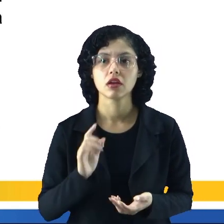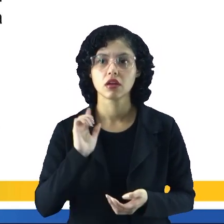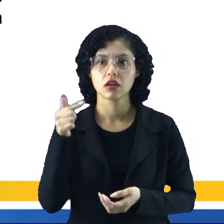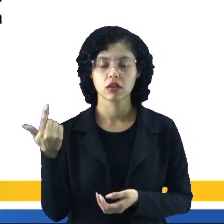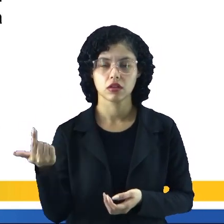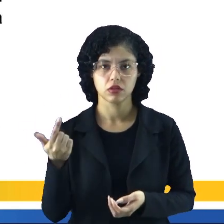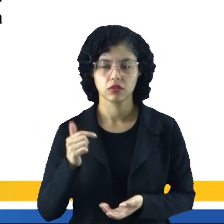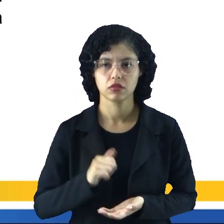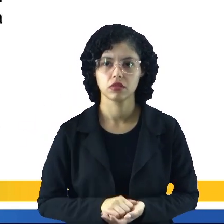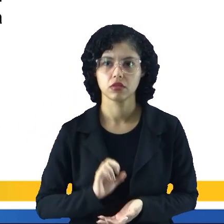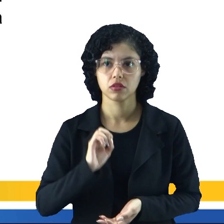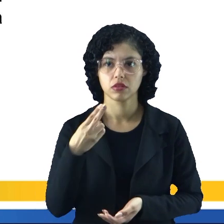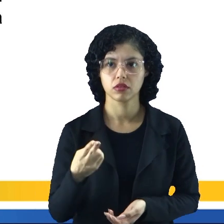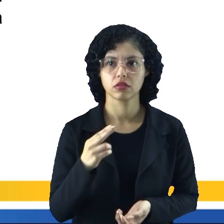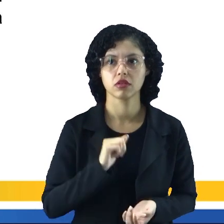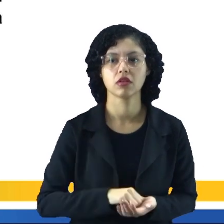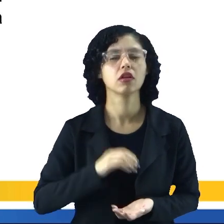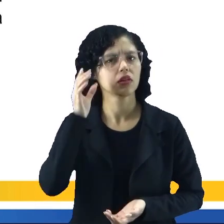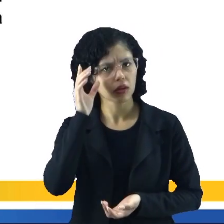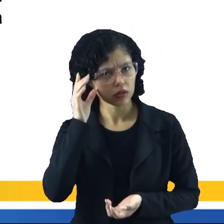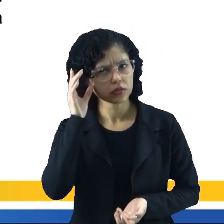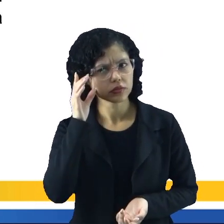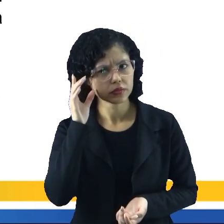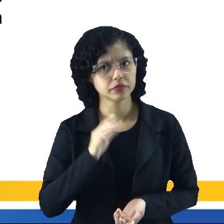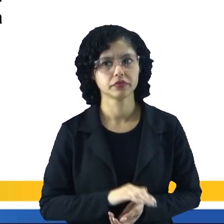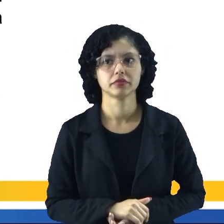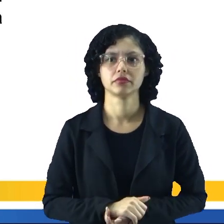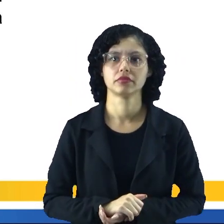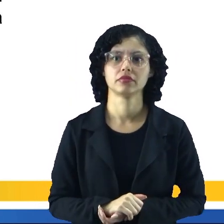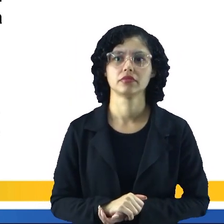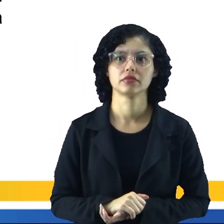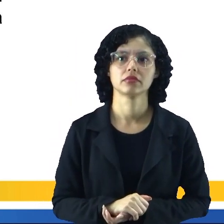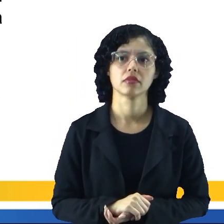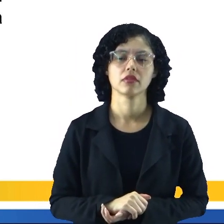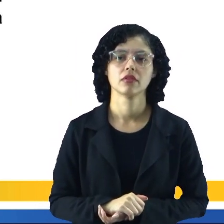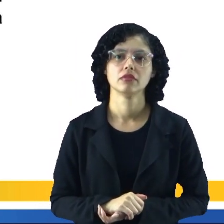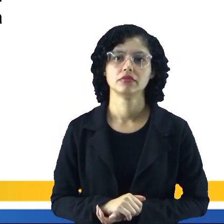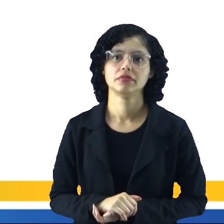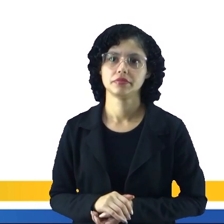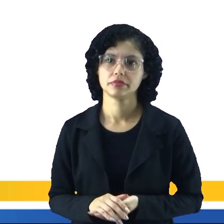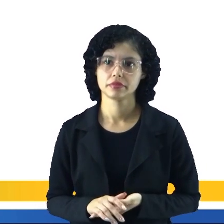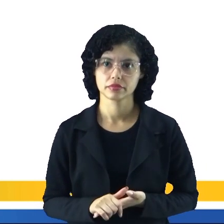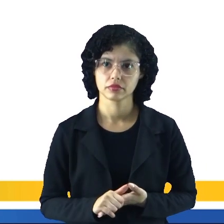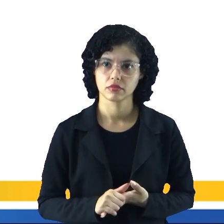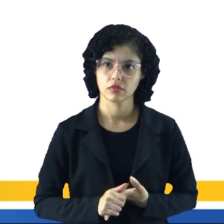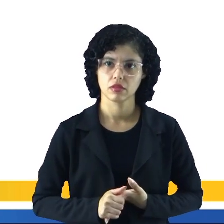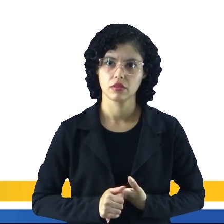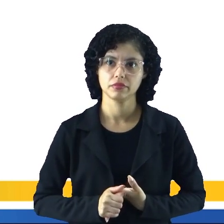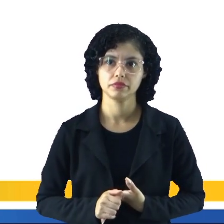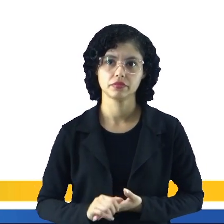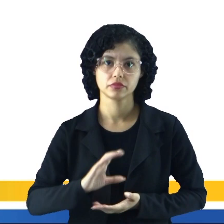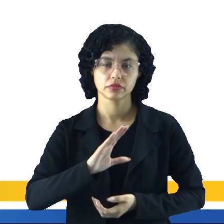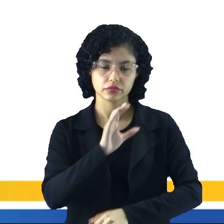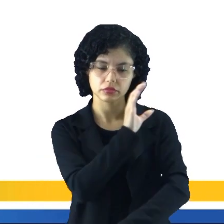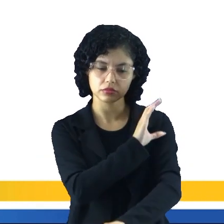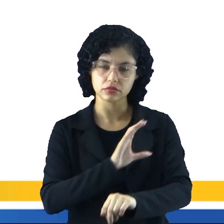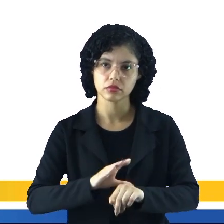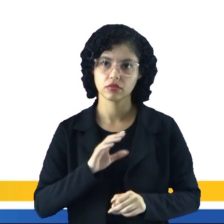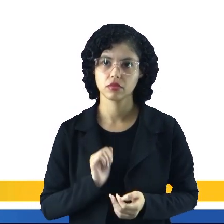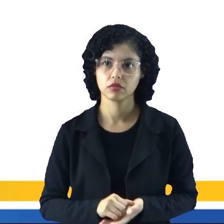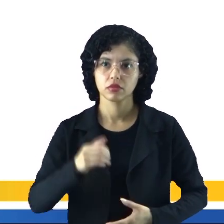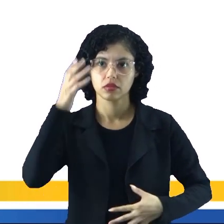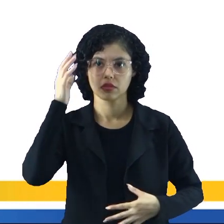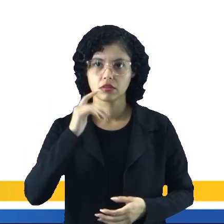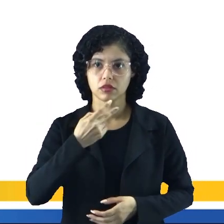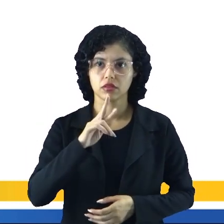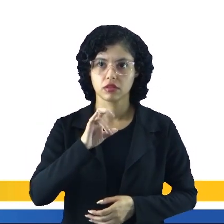e se distinguem dos outros ou seja são conscientes que mais cultura